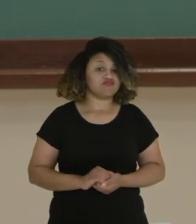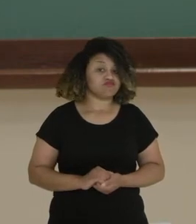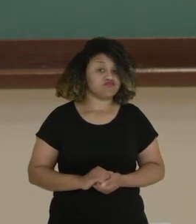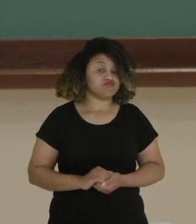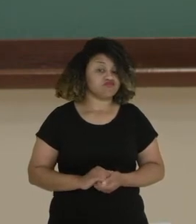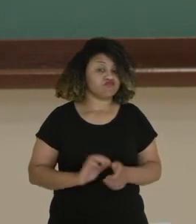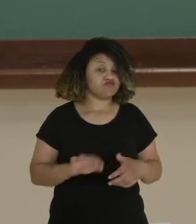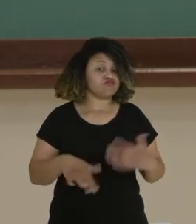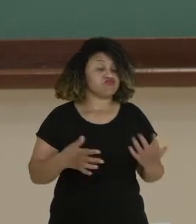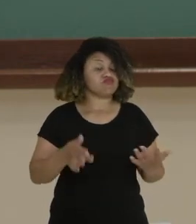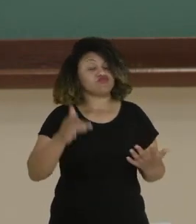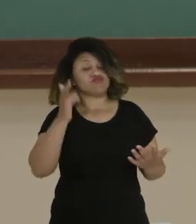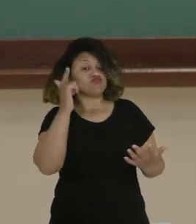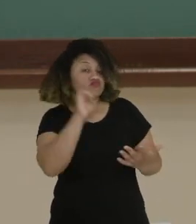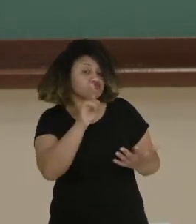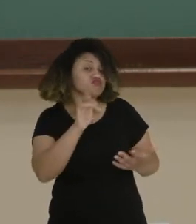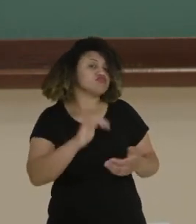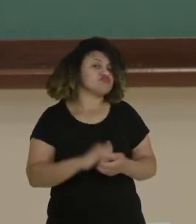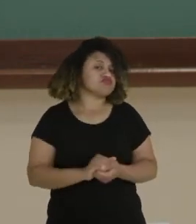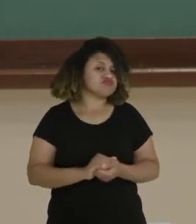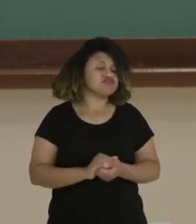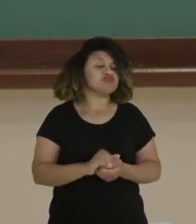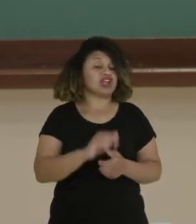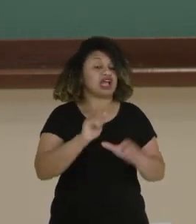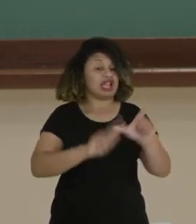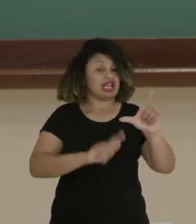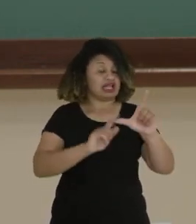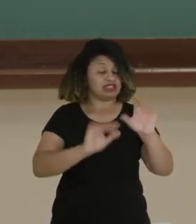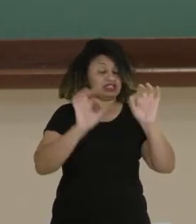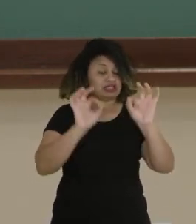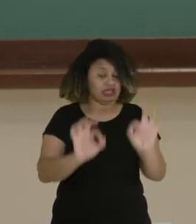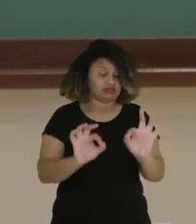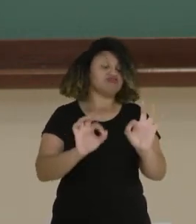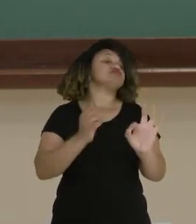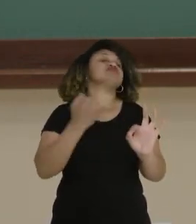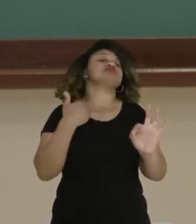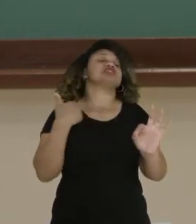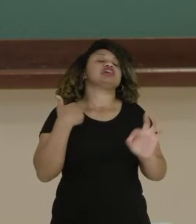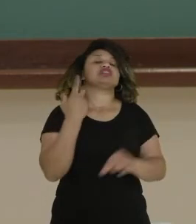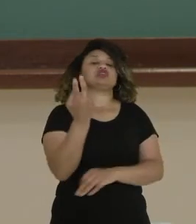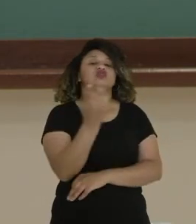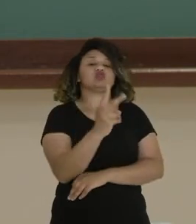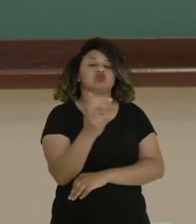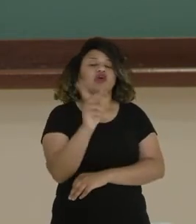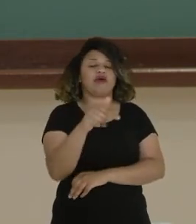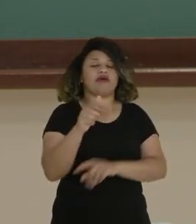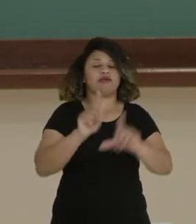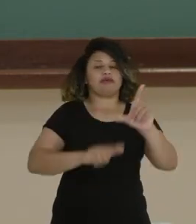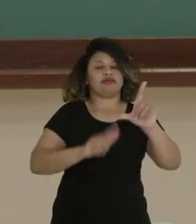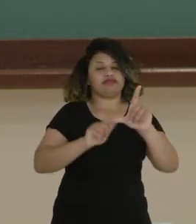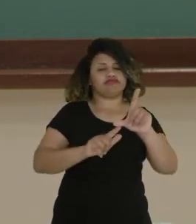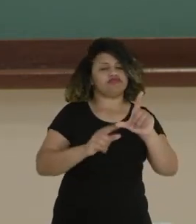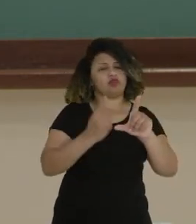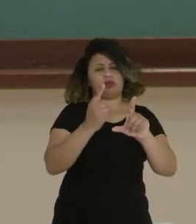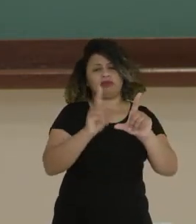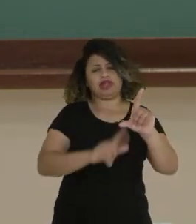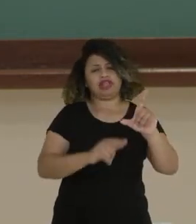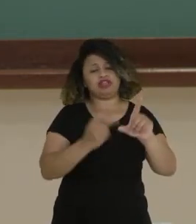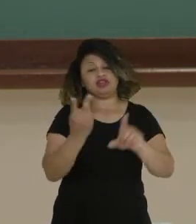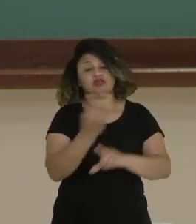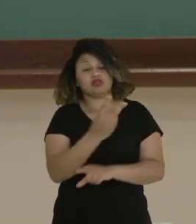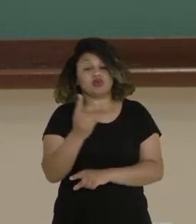Conseguiu? Chamou de uma letra, entendeu, né? A idade dos irmãos é uma letra. Uma só, né? Porque eles são